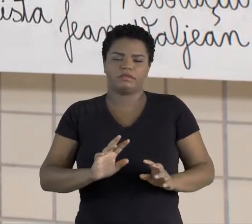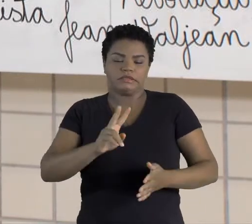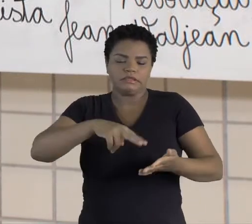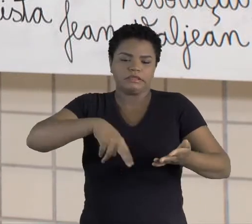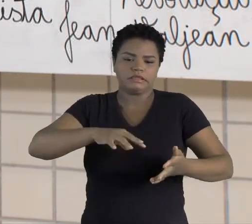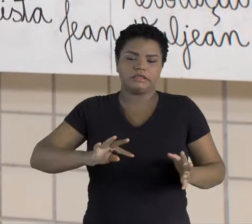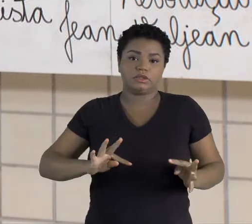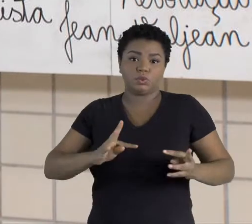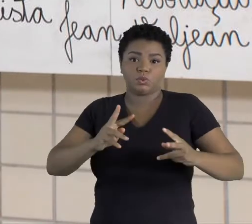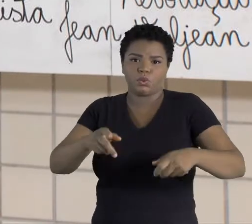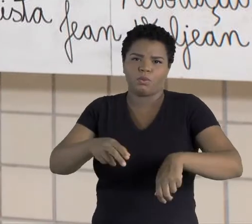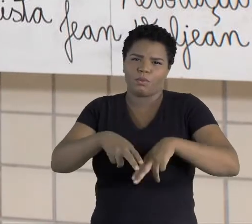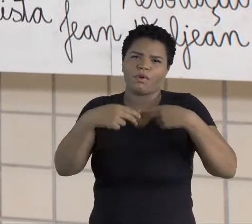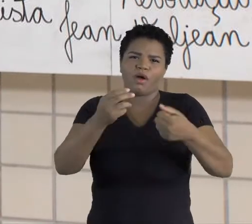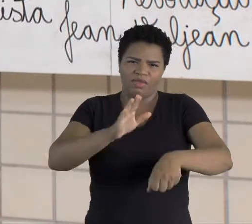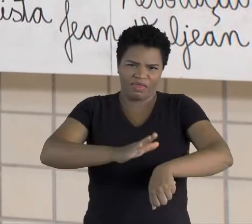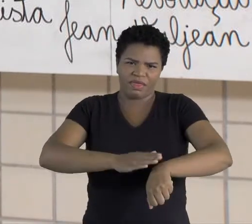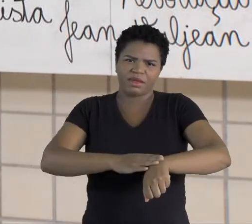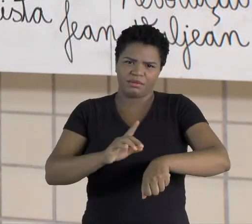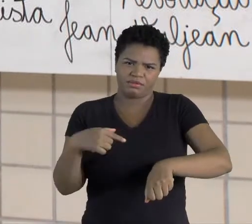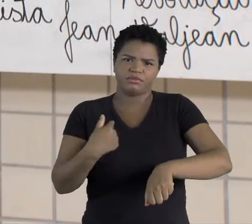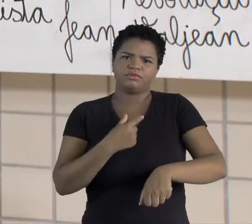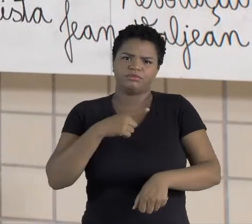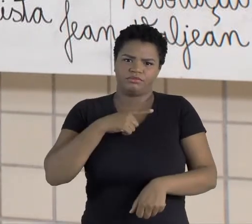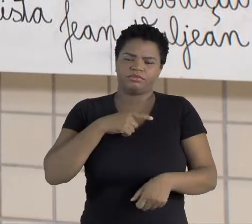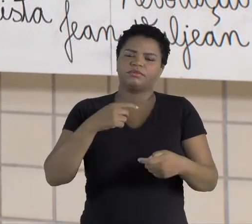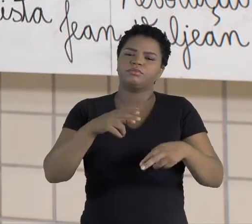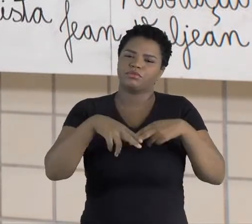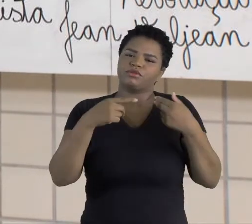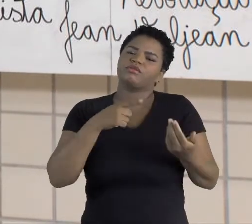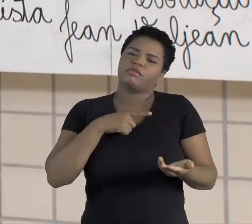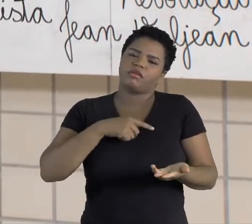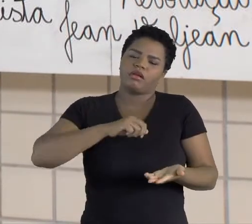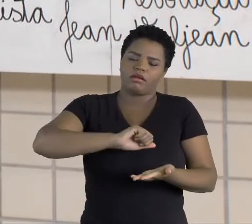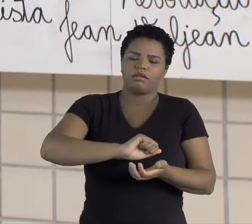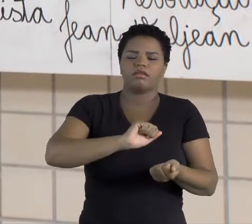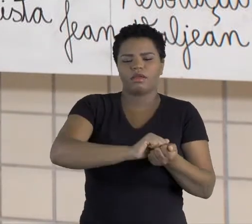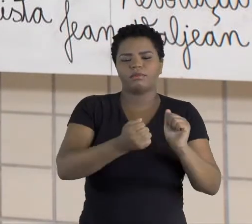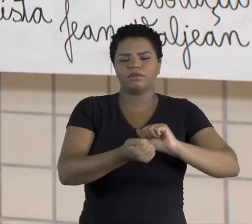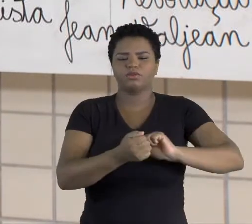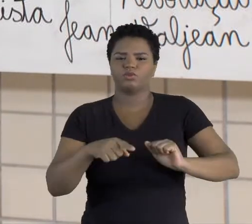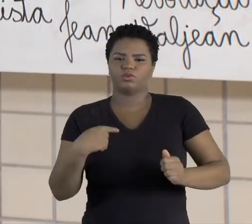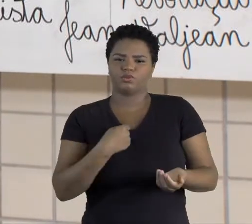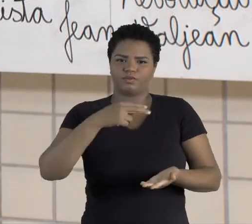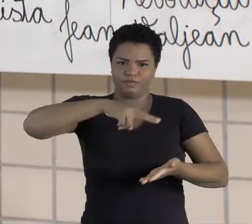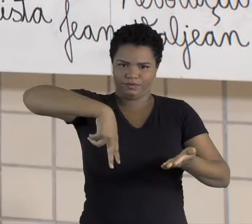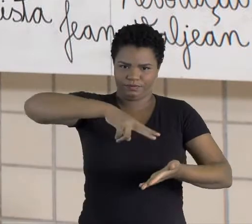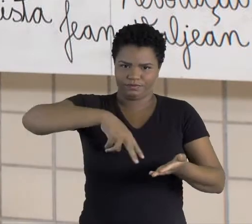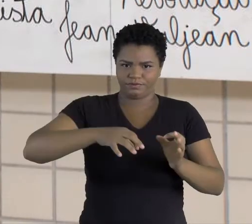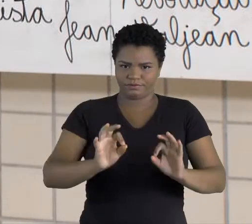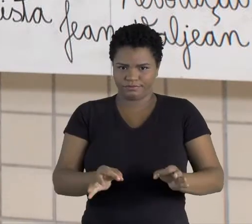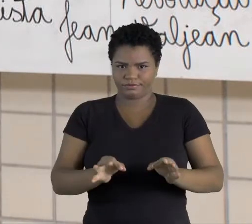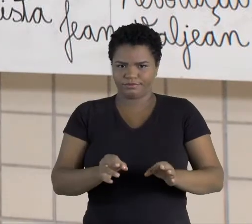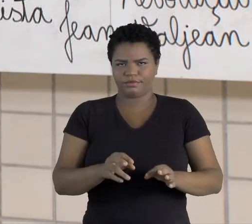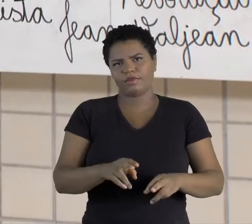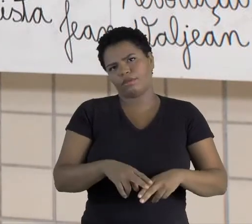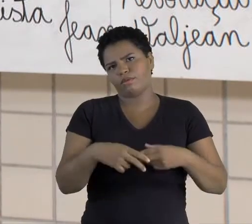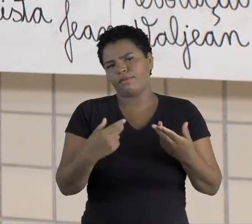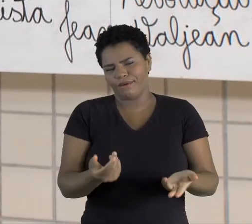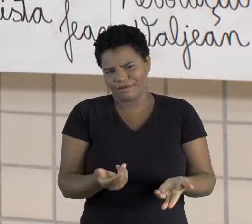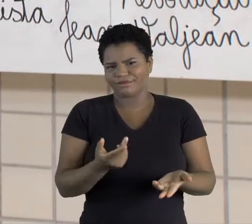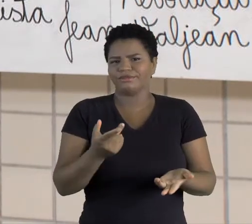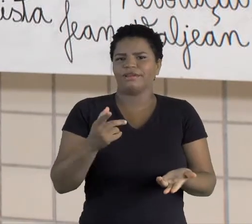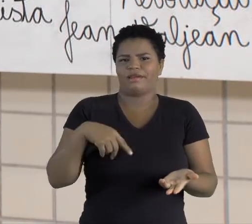com o tempo que a gente tem. Por isso que nós vamos ler uma adaptação, uma tradução, certo? E até porque ela é uma obra em francês, né,